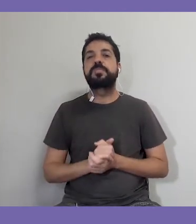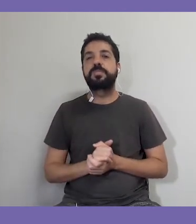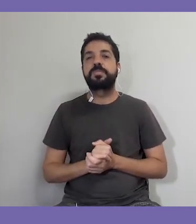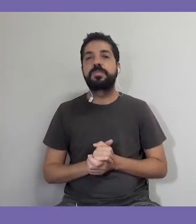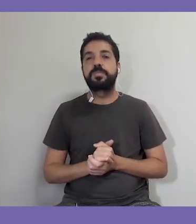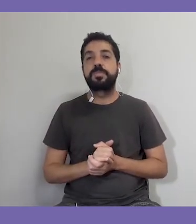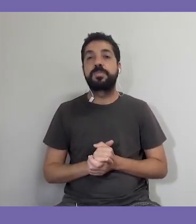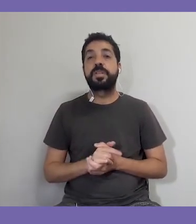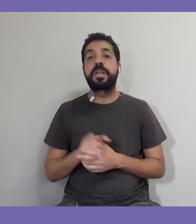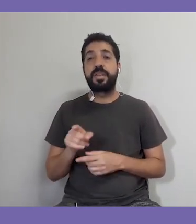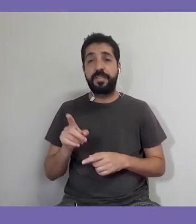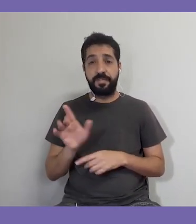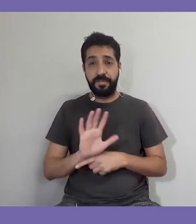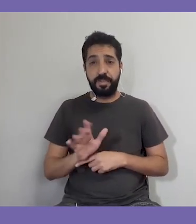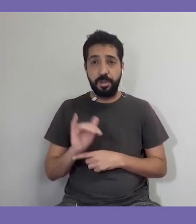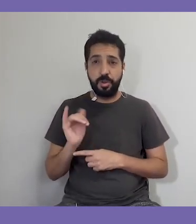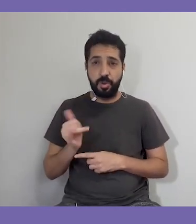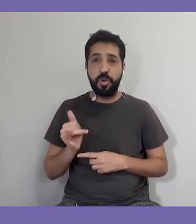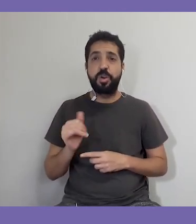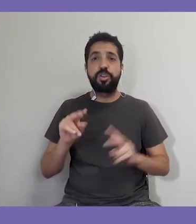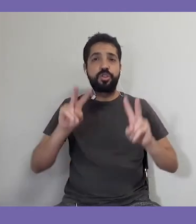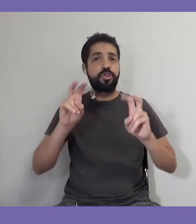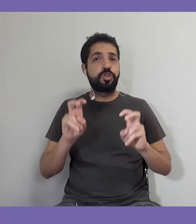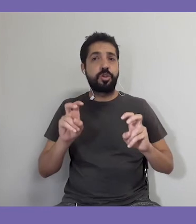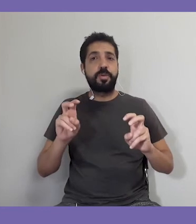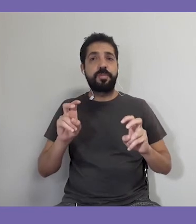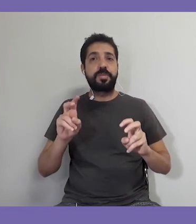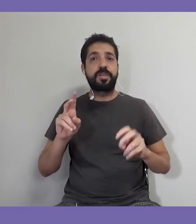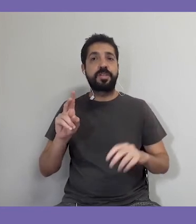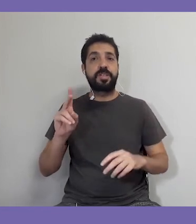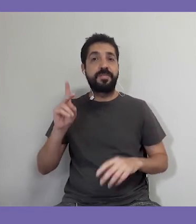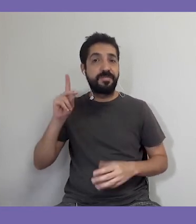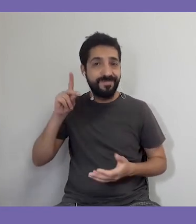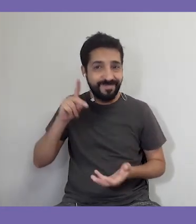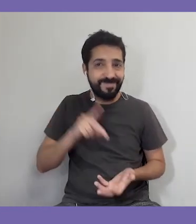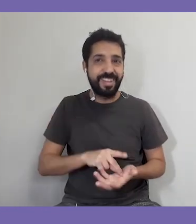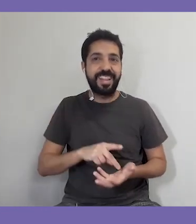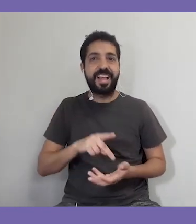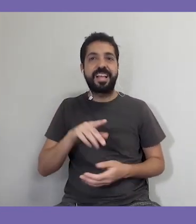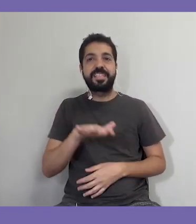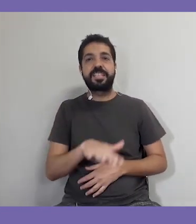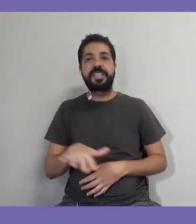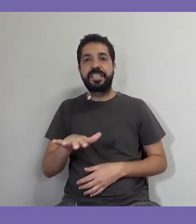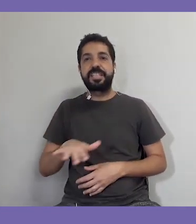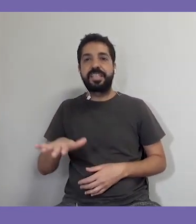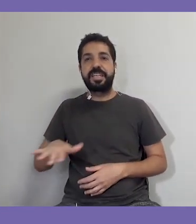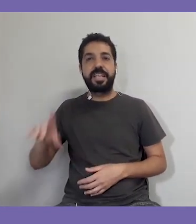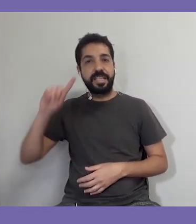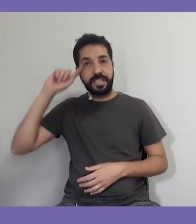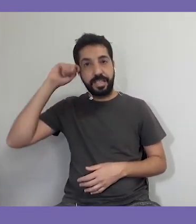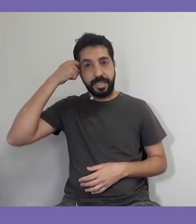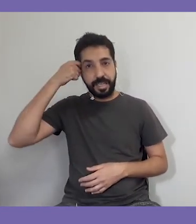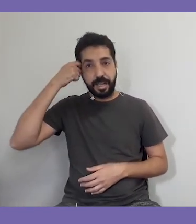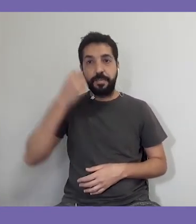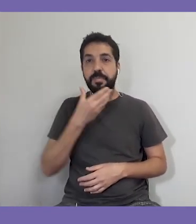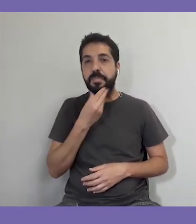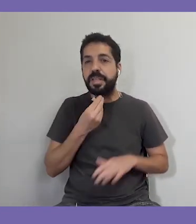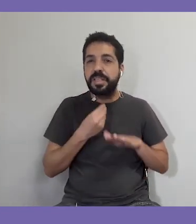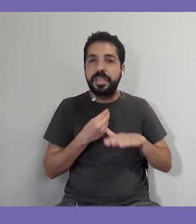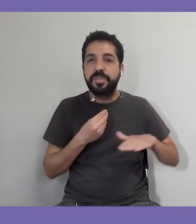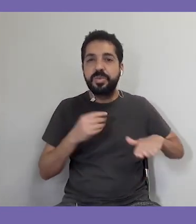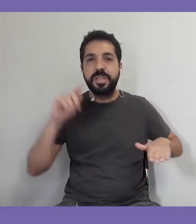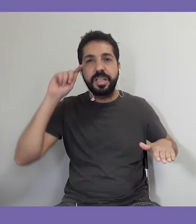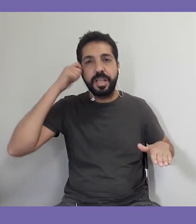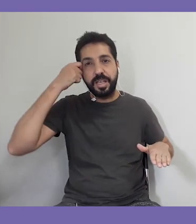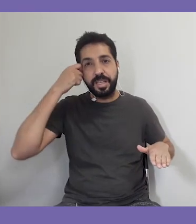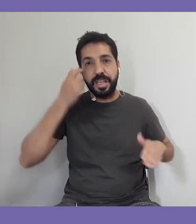muito mesmo. E conta bem a realidade da criança negra, né? Do